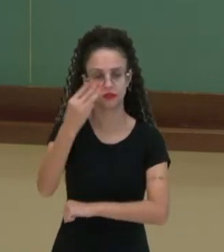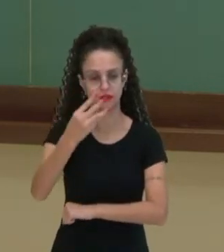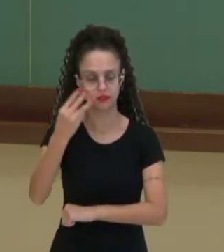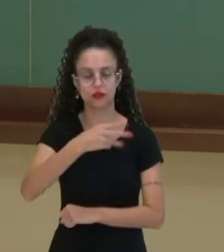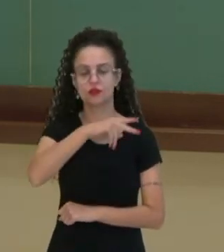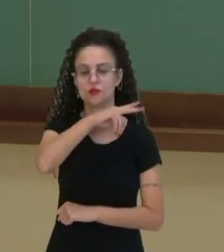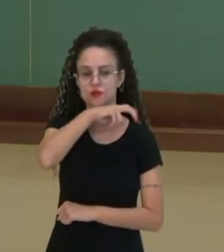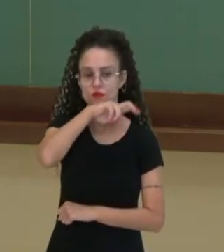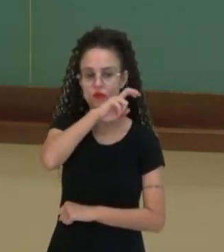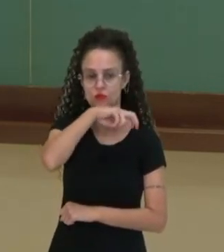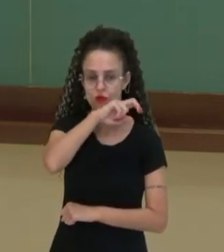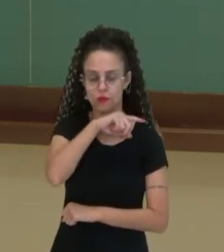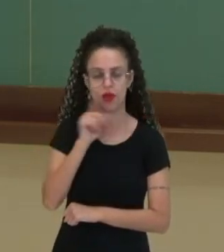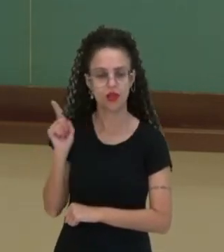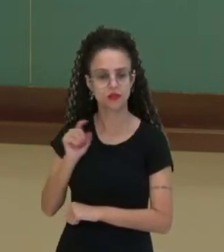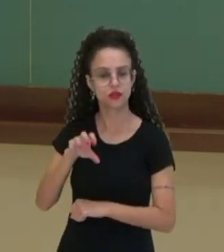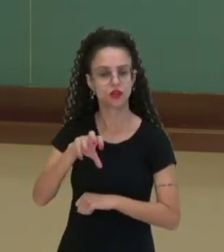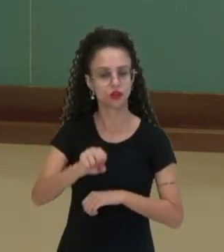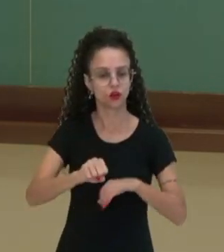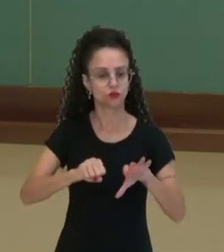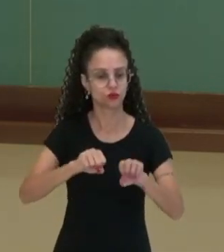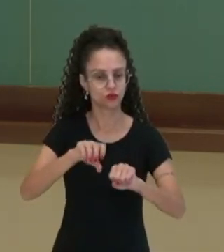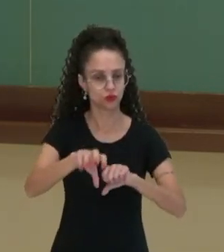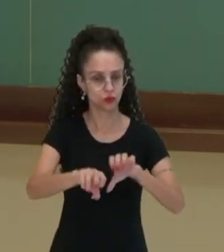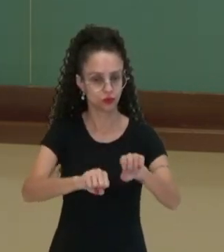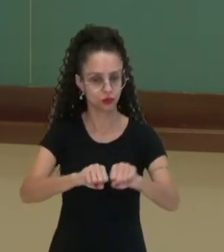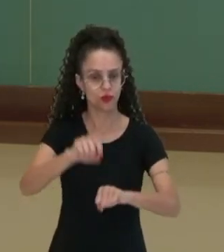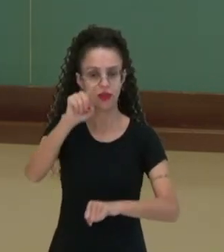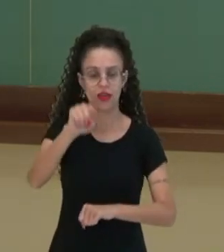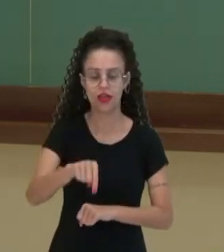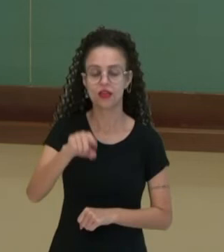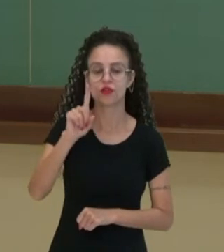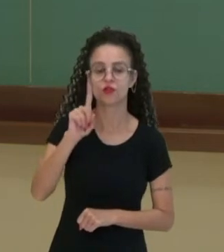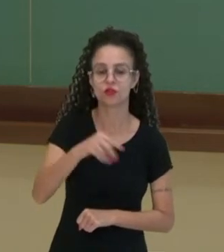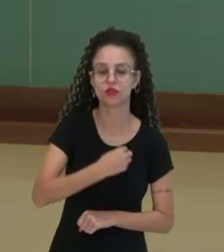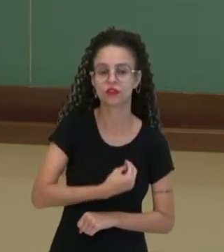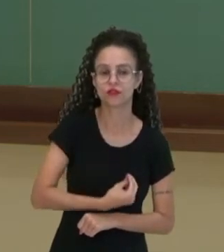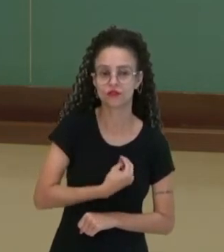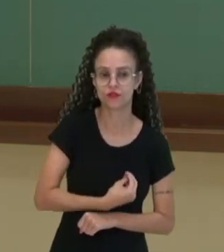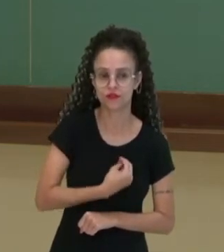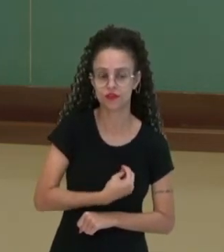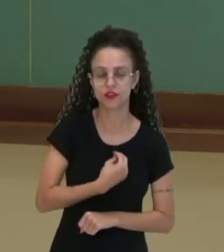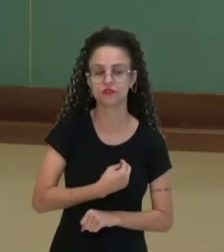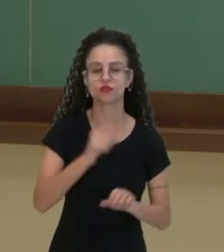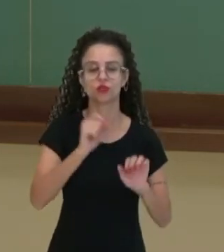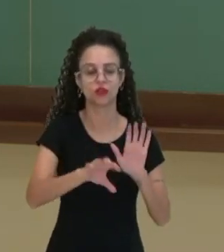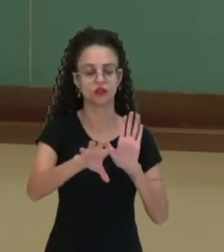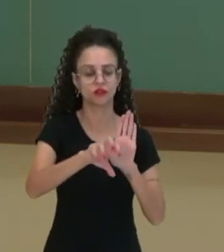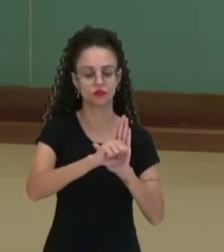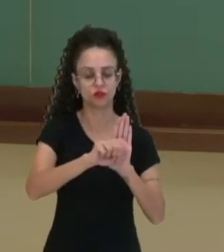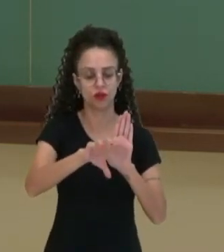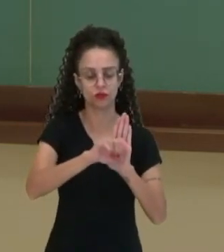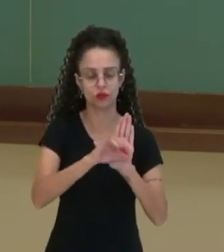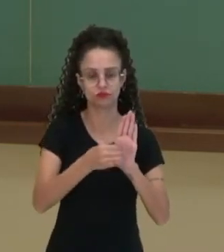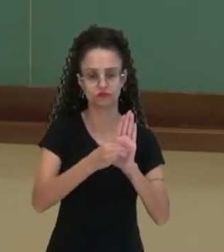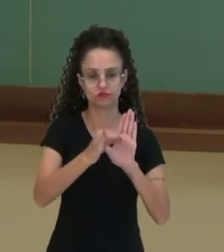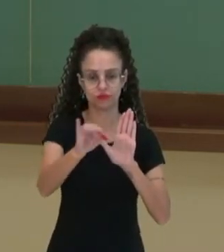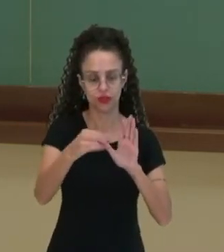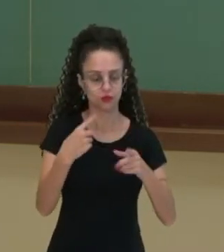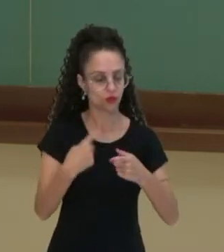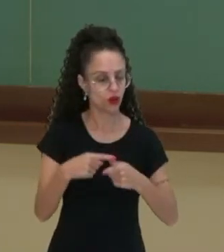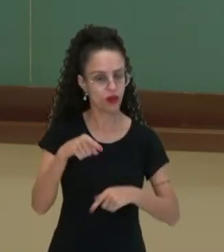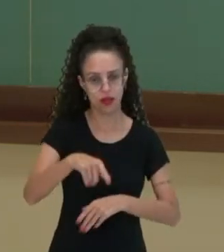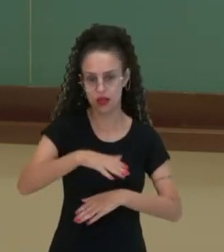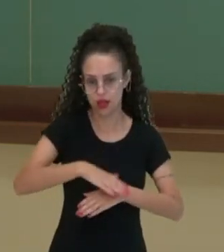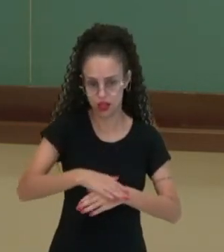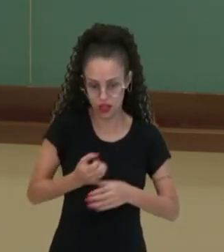cobra. Estes consumidores são os organismos heterótrofos ou heterotróficos, porque não têm capacidade